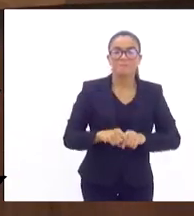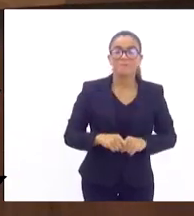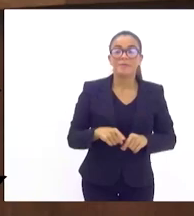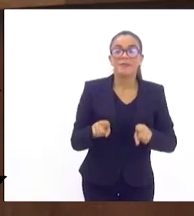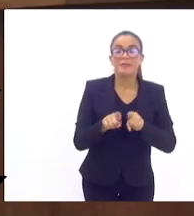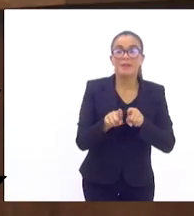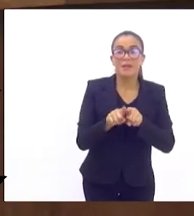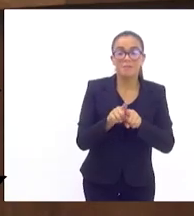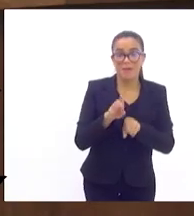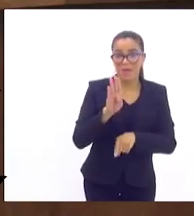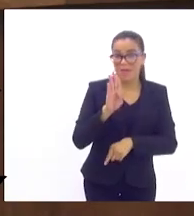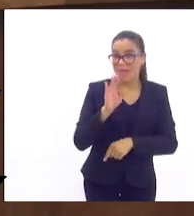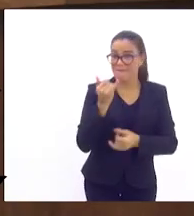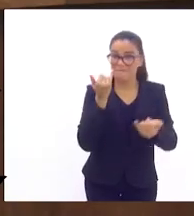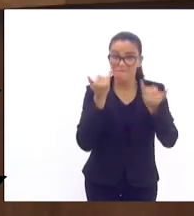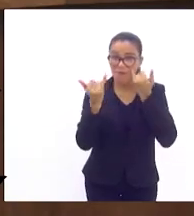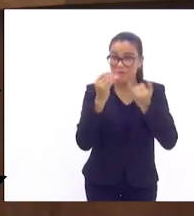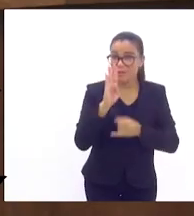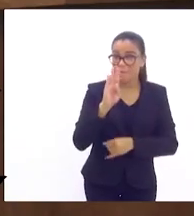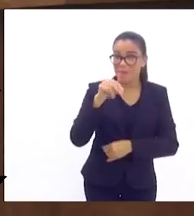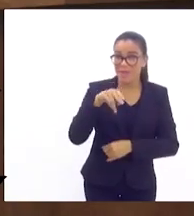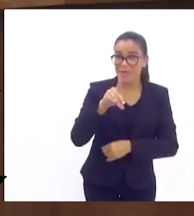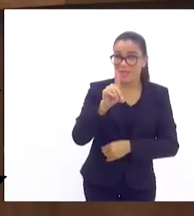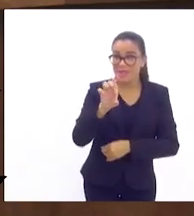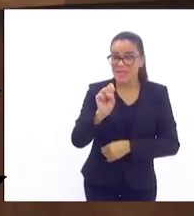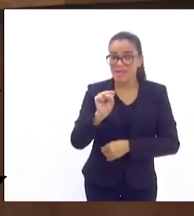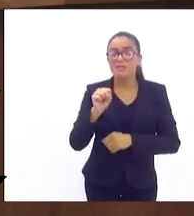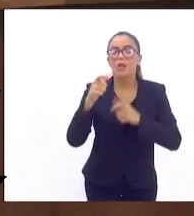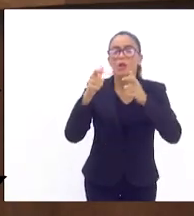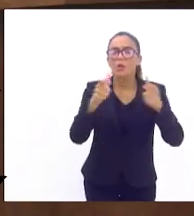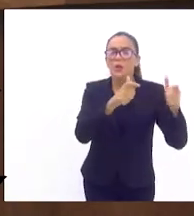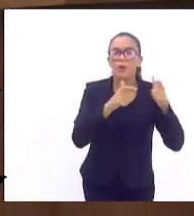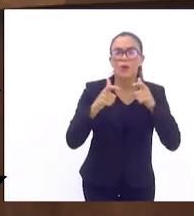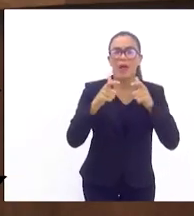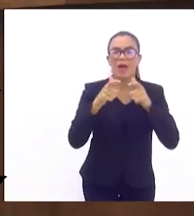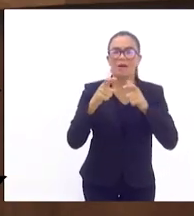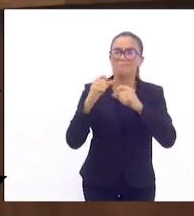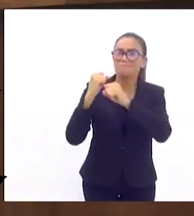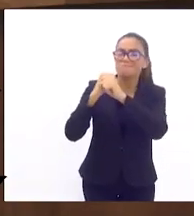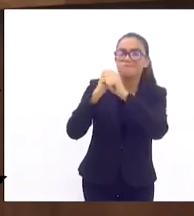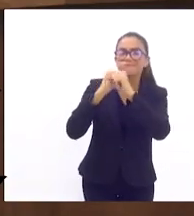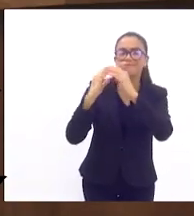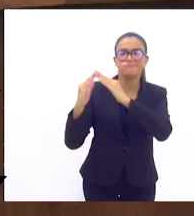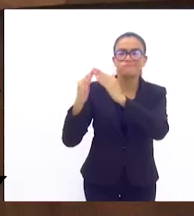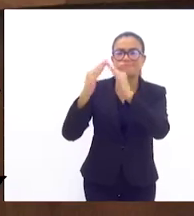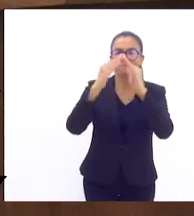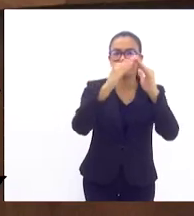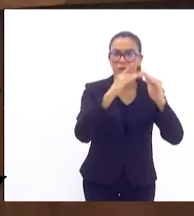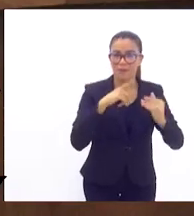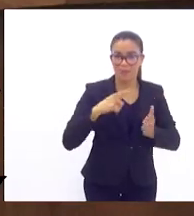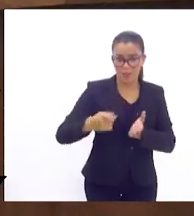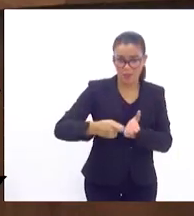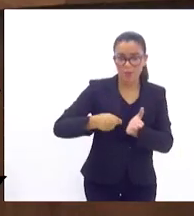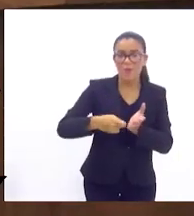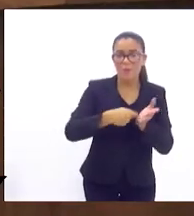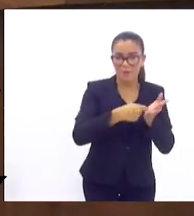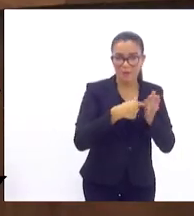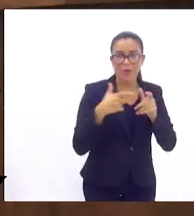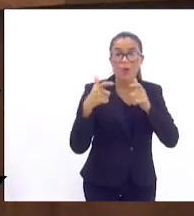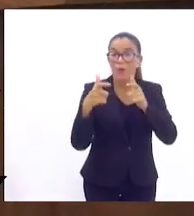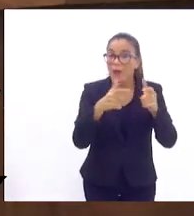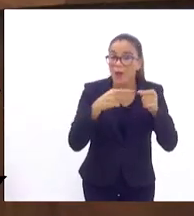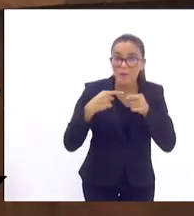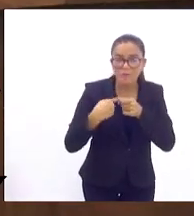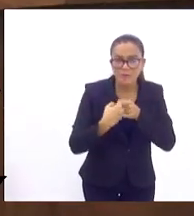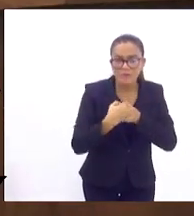informação do BNDES foi a seguinte, que nas áreas irregulares não urbanizadas tem aquela rubrica e nas demais áreas dos